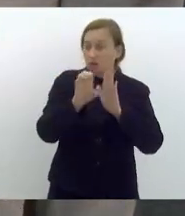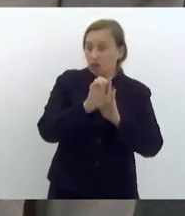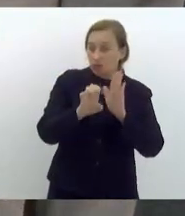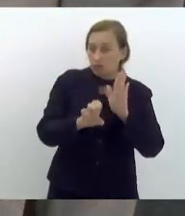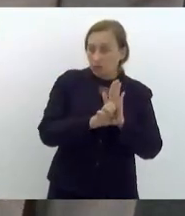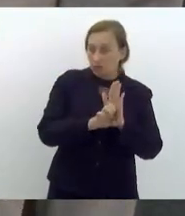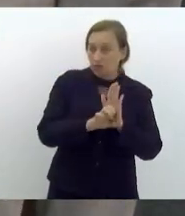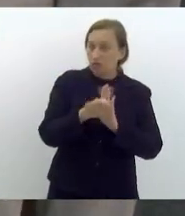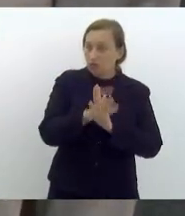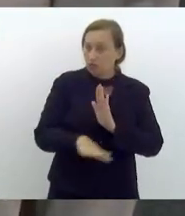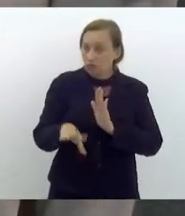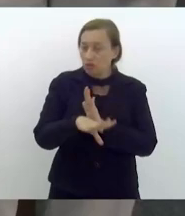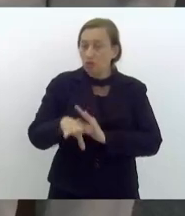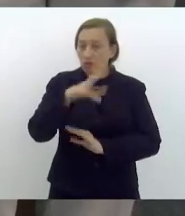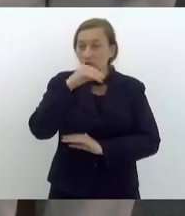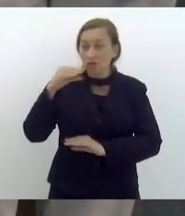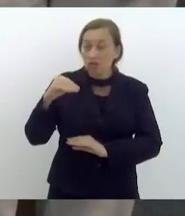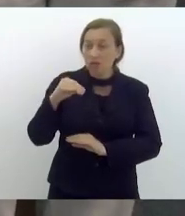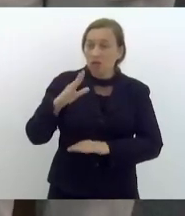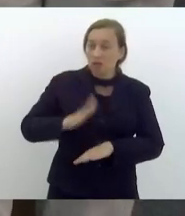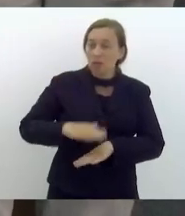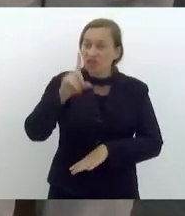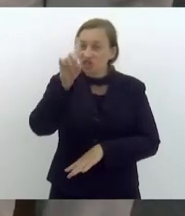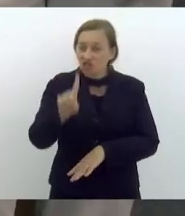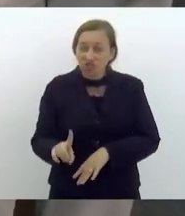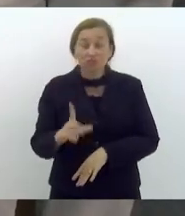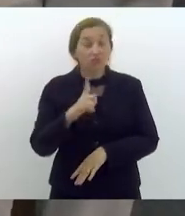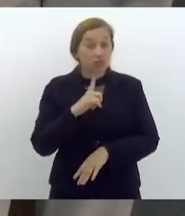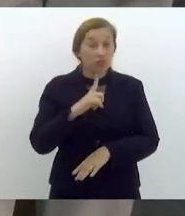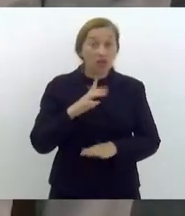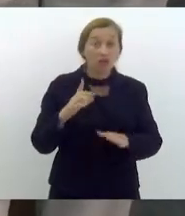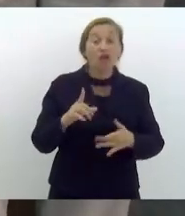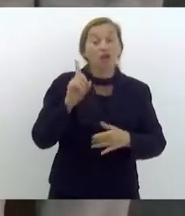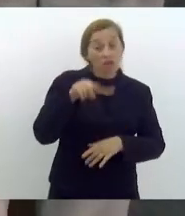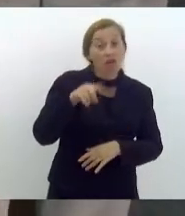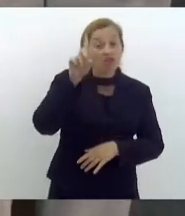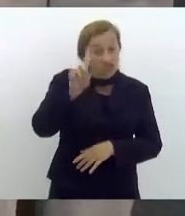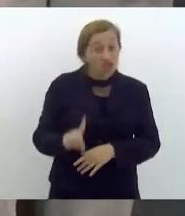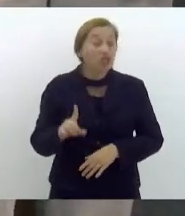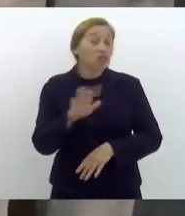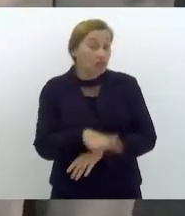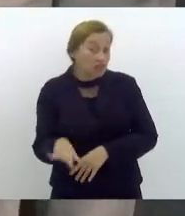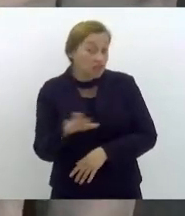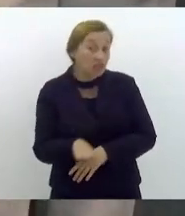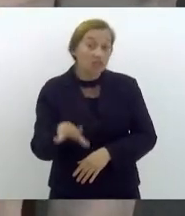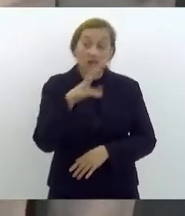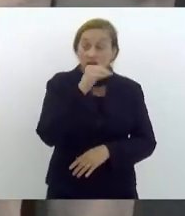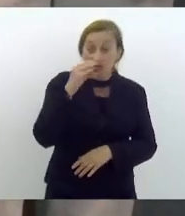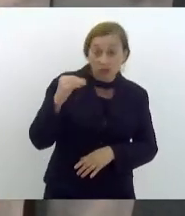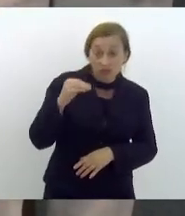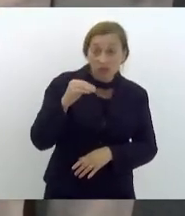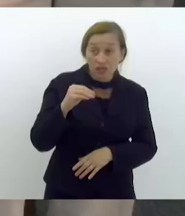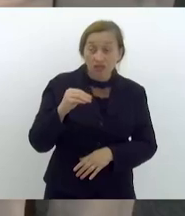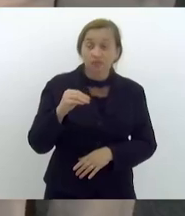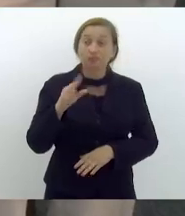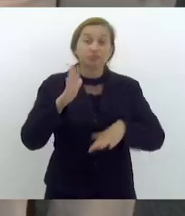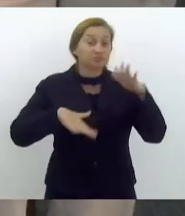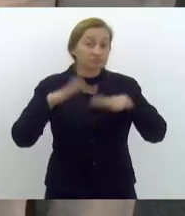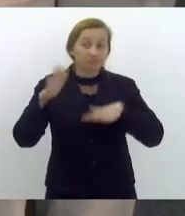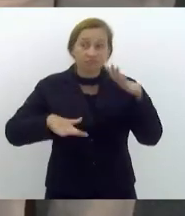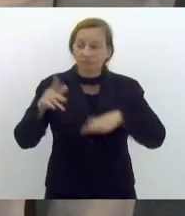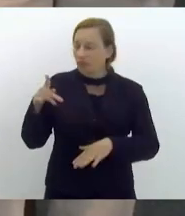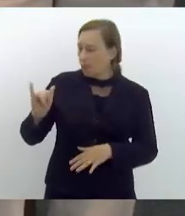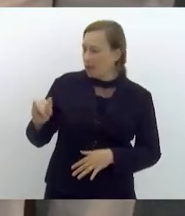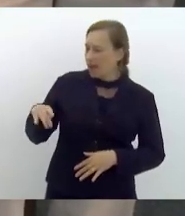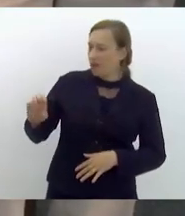as crianças e adolescentes passaram a ter mais direitos e é direito da Criança e do Adolescente no eca independente do seu